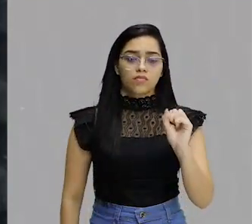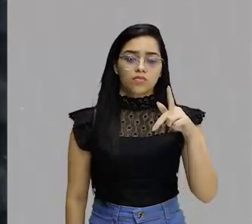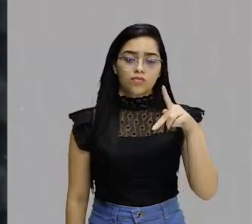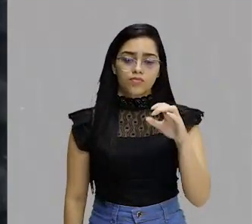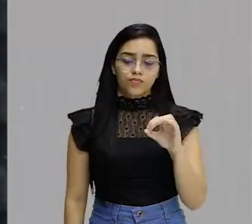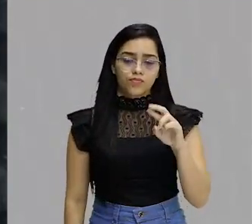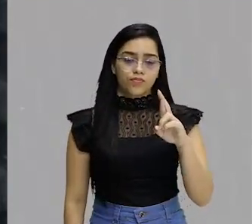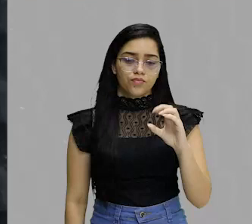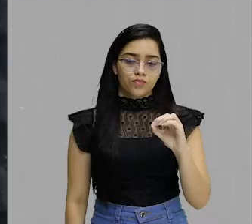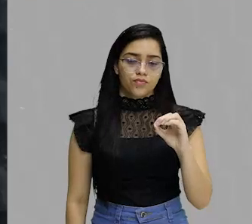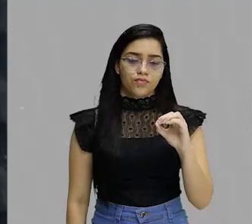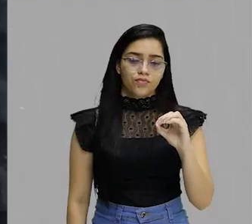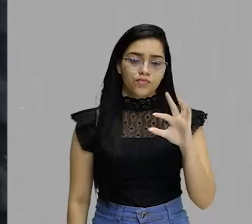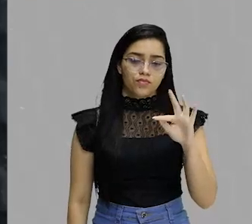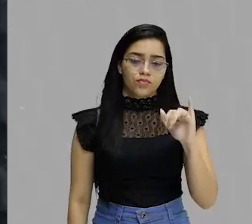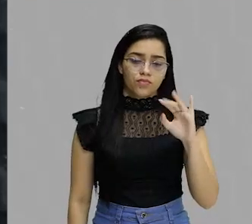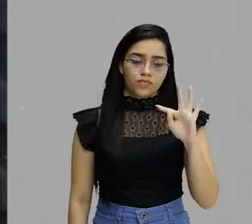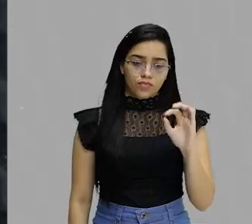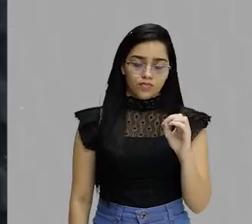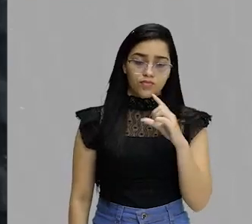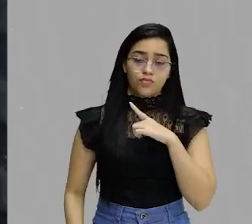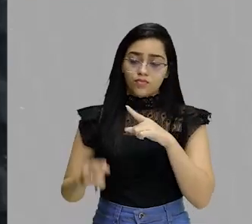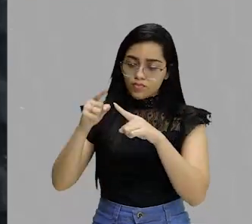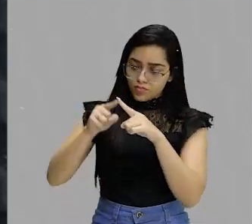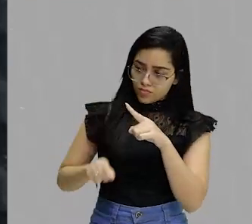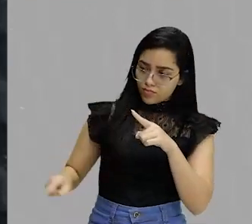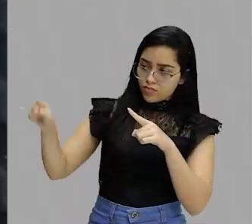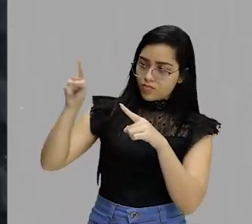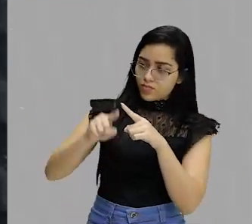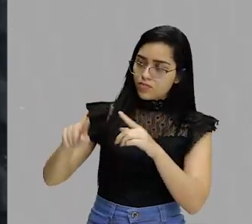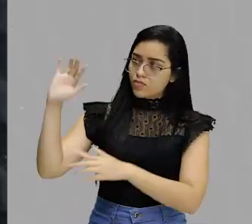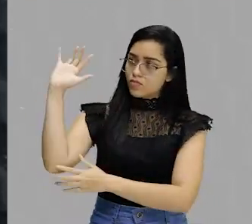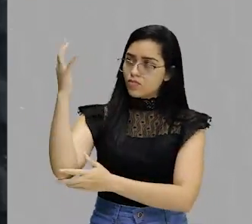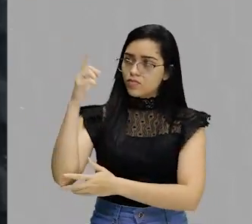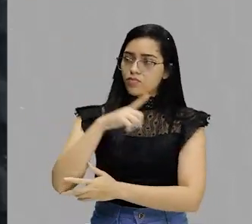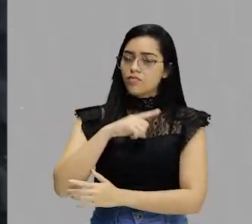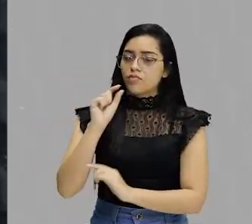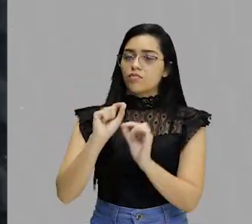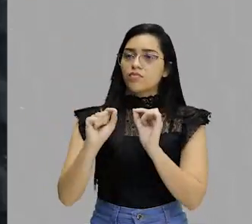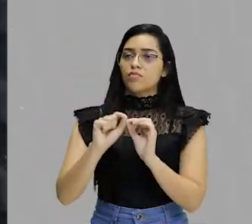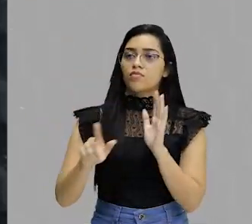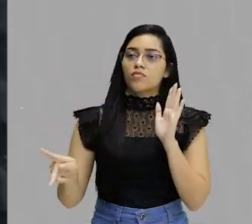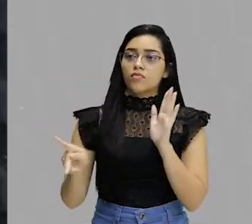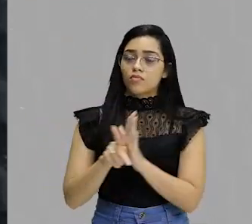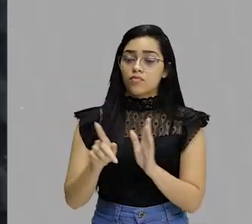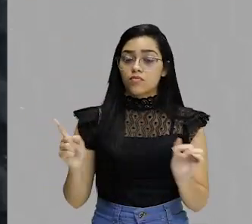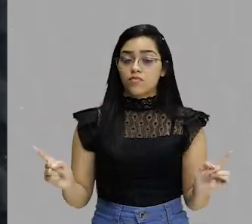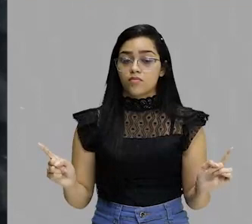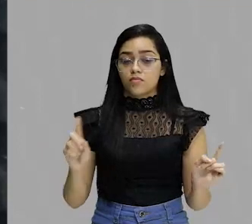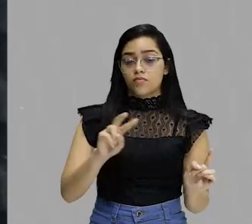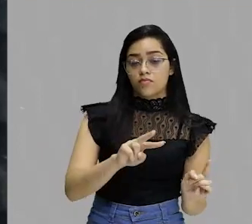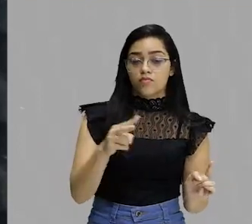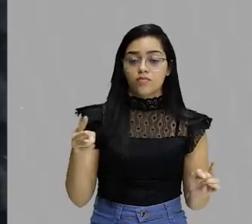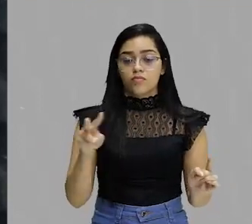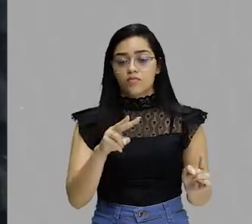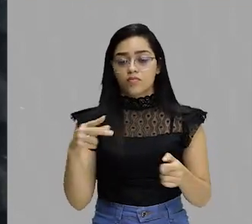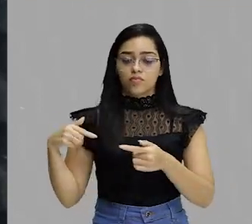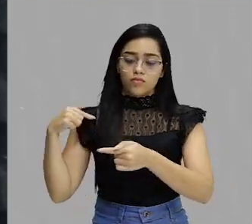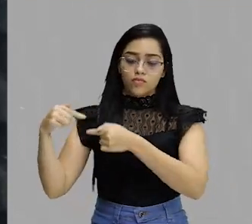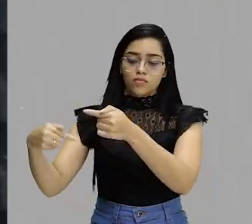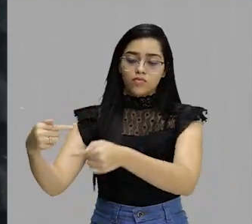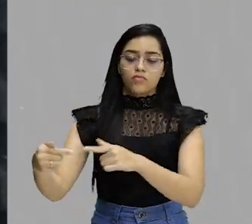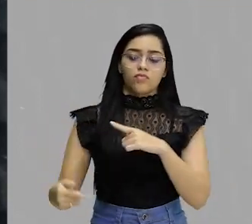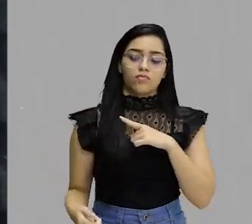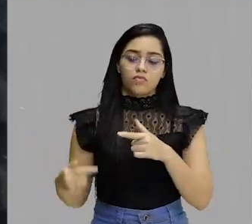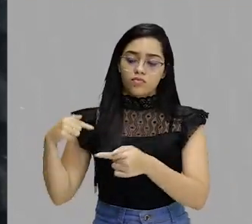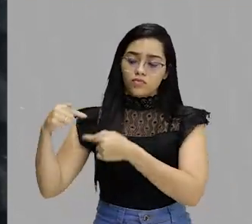esporófito. Vamos lembrar que no ciclo de vida das plantas, ele é um ciclo de vida de alternância de gerações. Existe